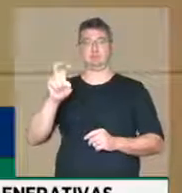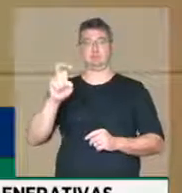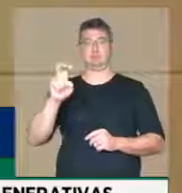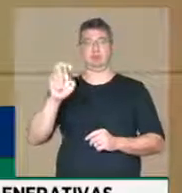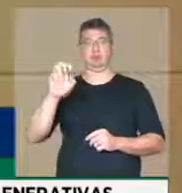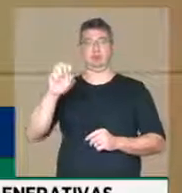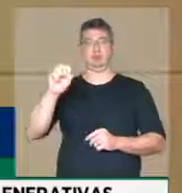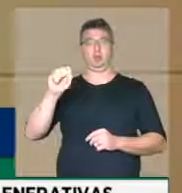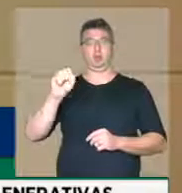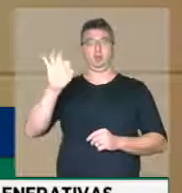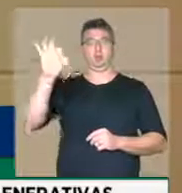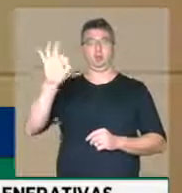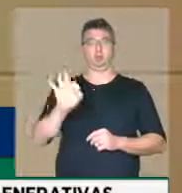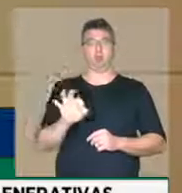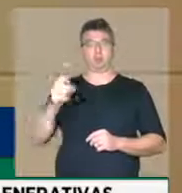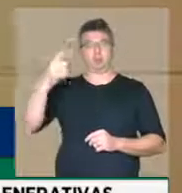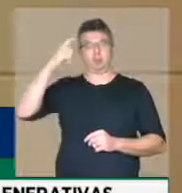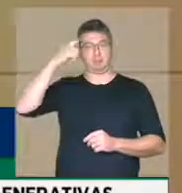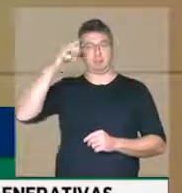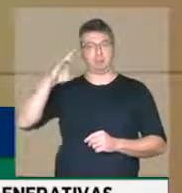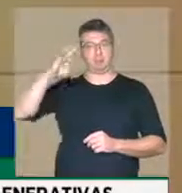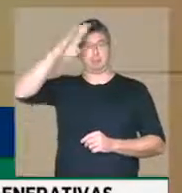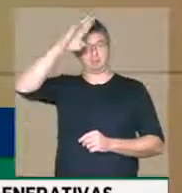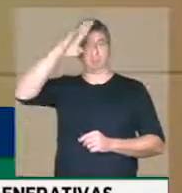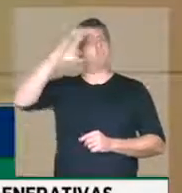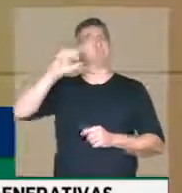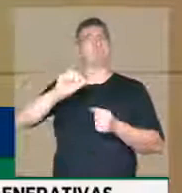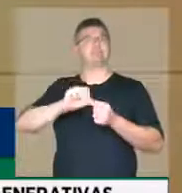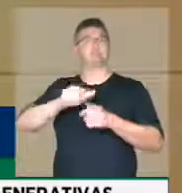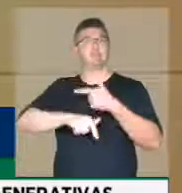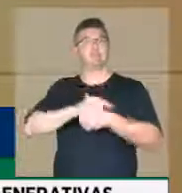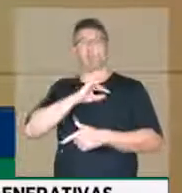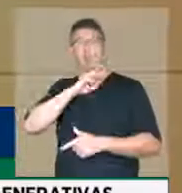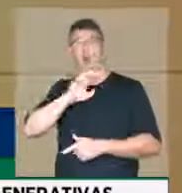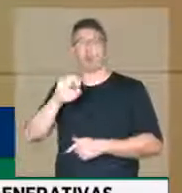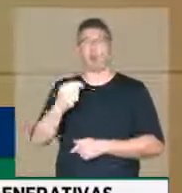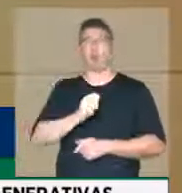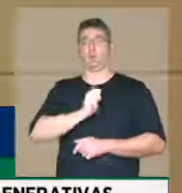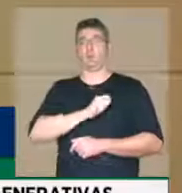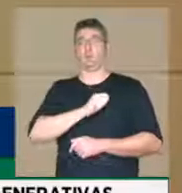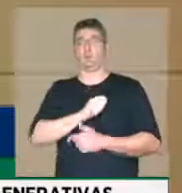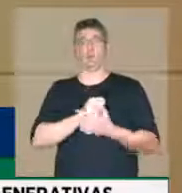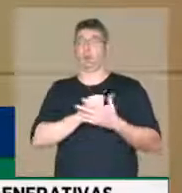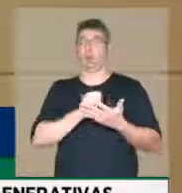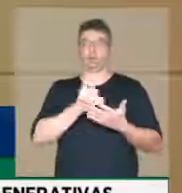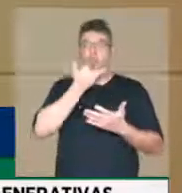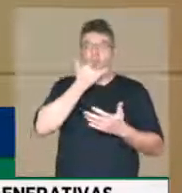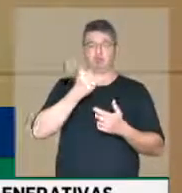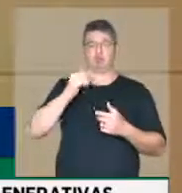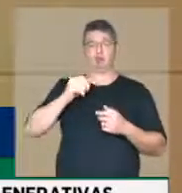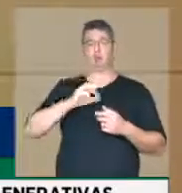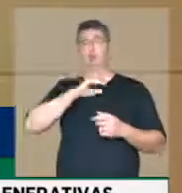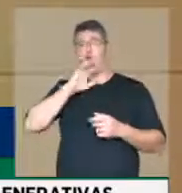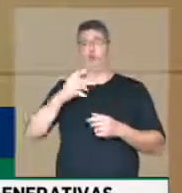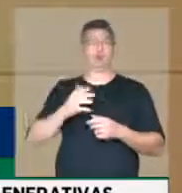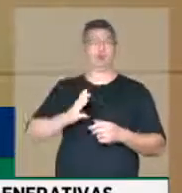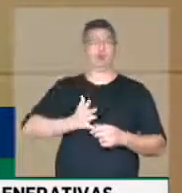58% acham que Bolsonaro age de forma ruim ou péssima no enfrentamento da